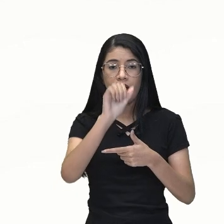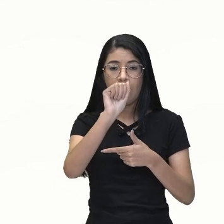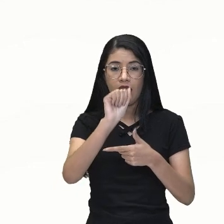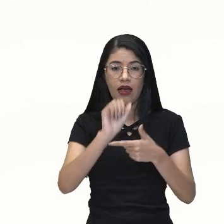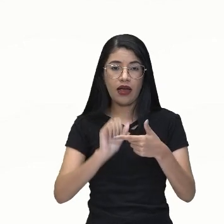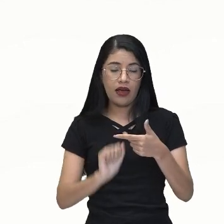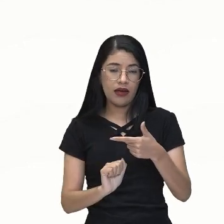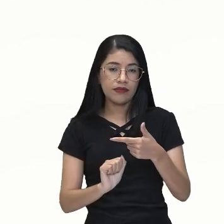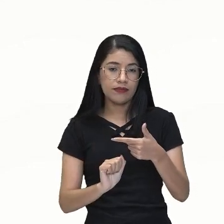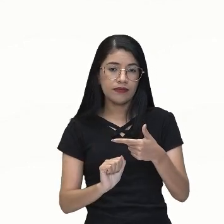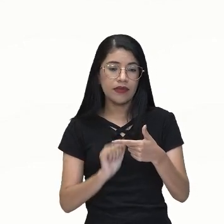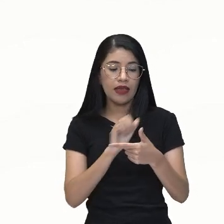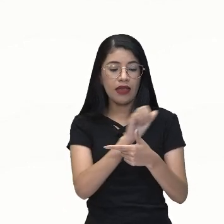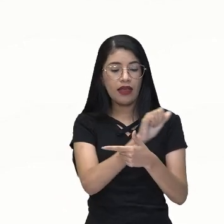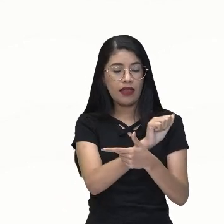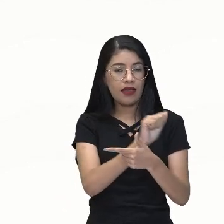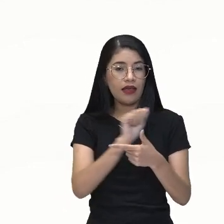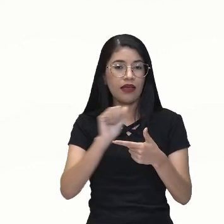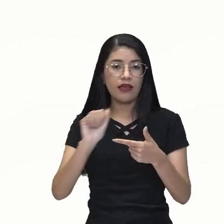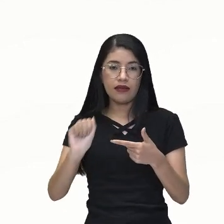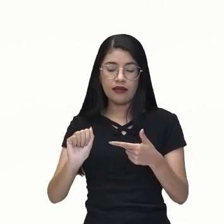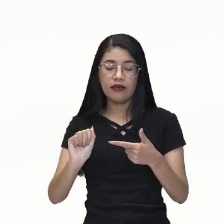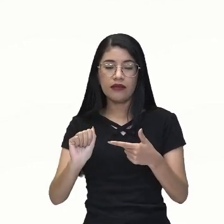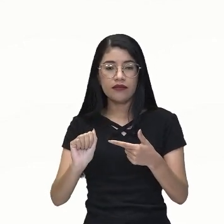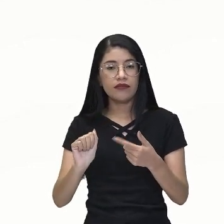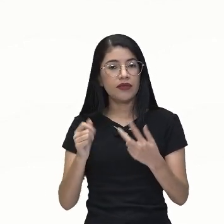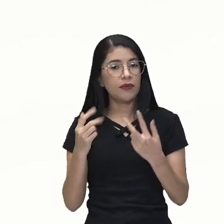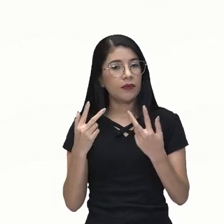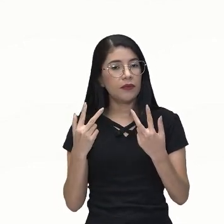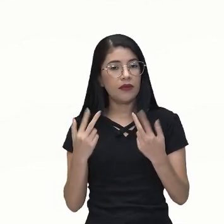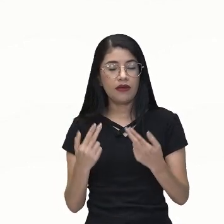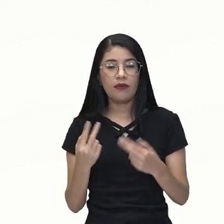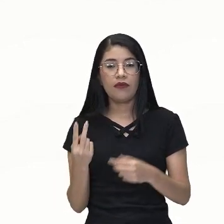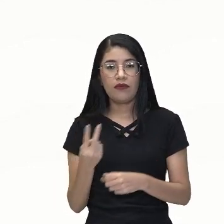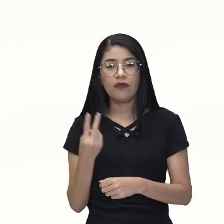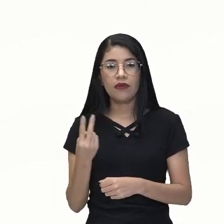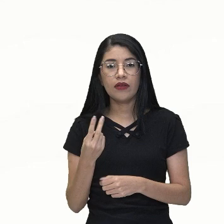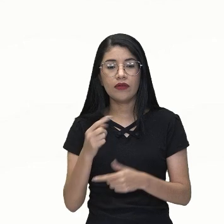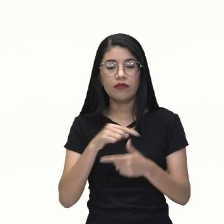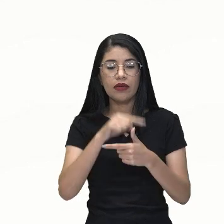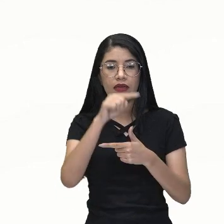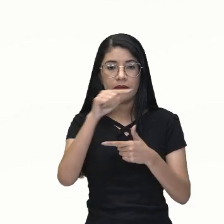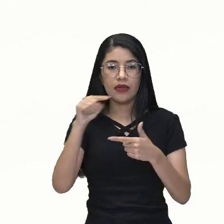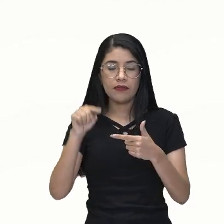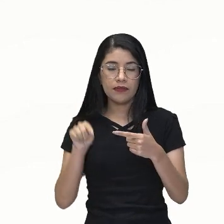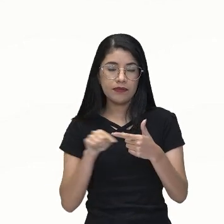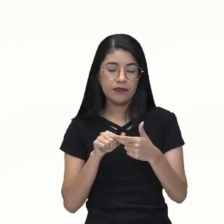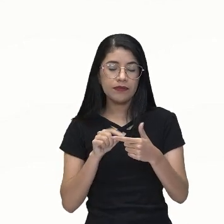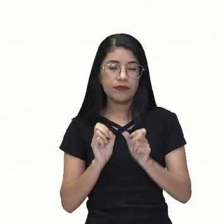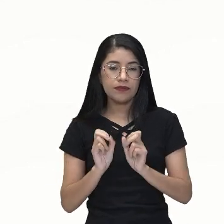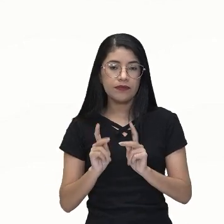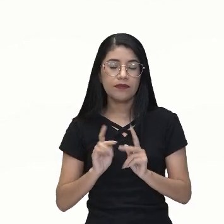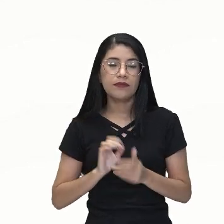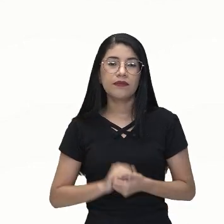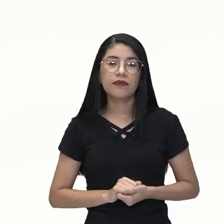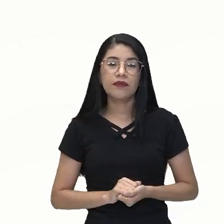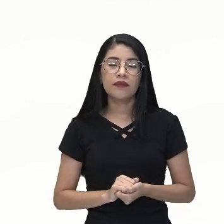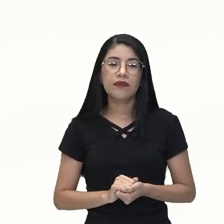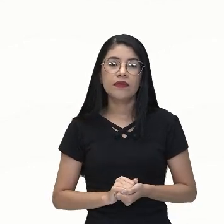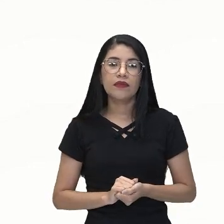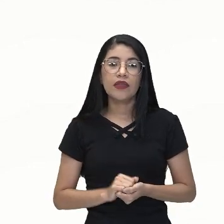aqui embaixo é A, assim como a nossa direita, assim como também a nossa esquerda. Ou seja,